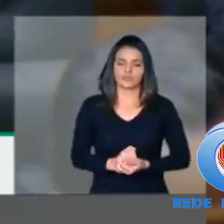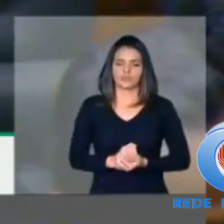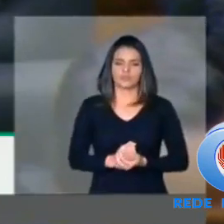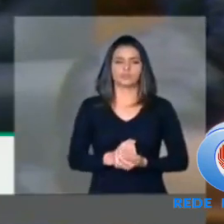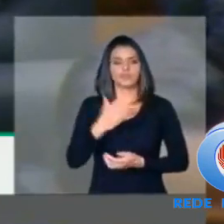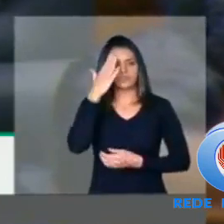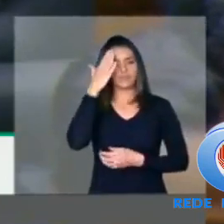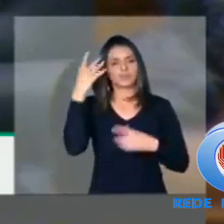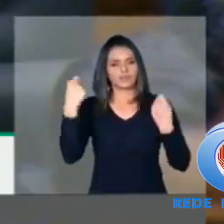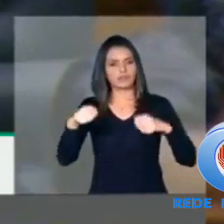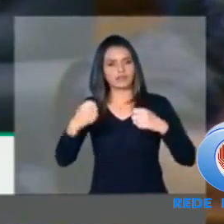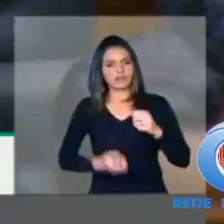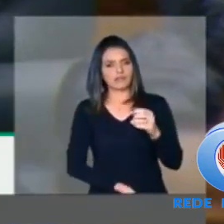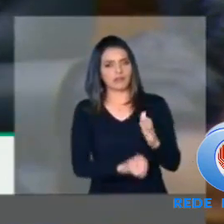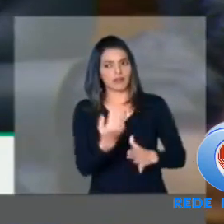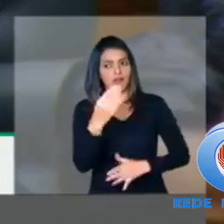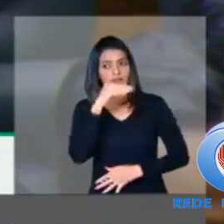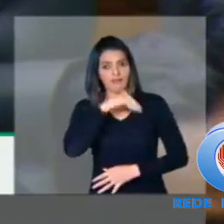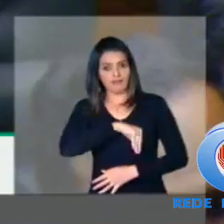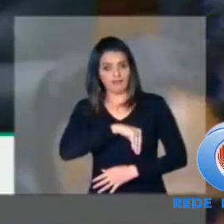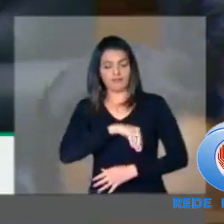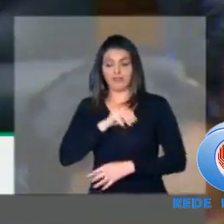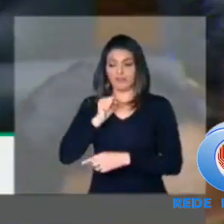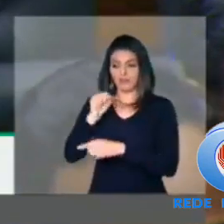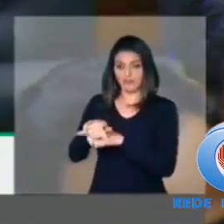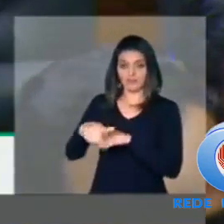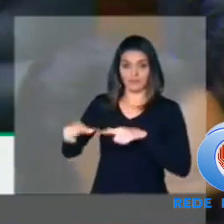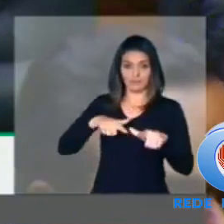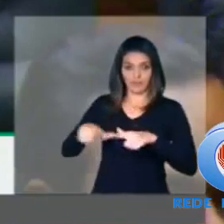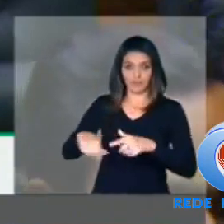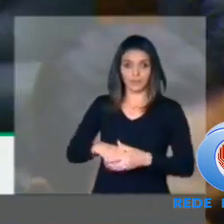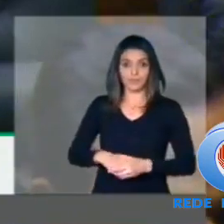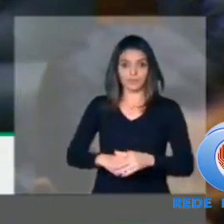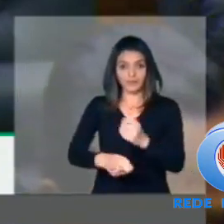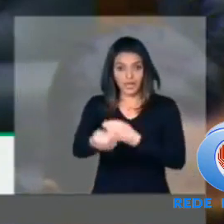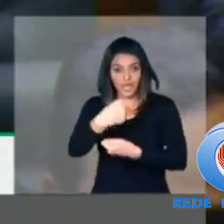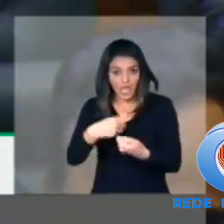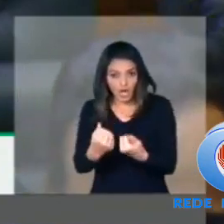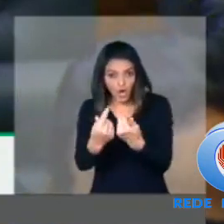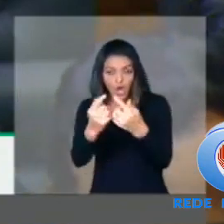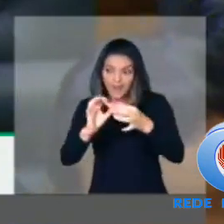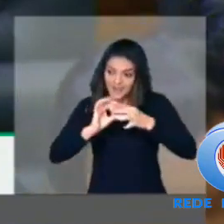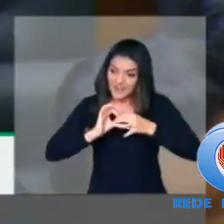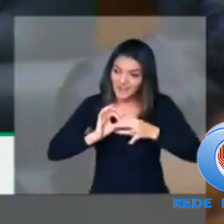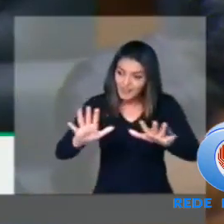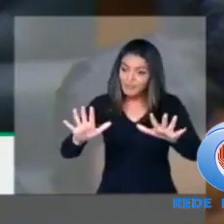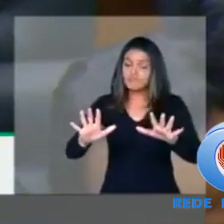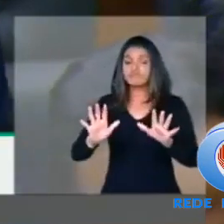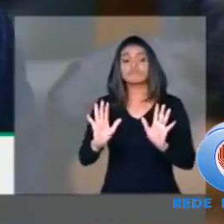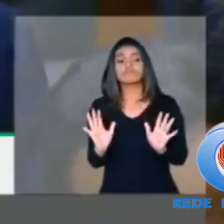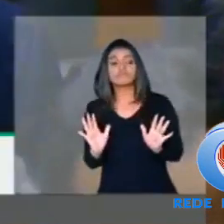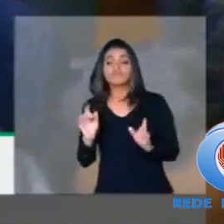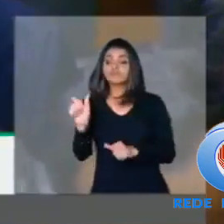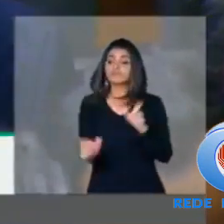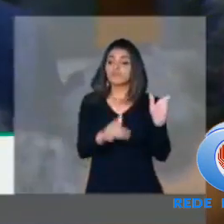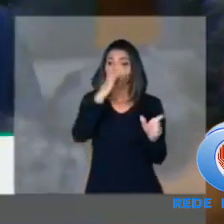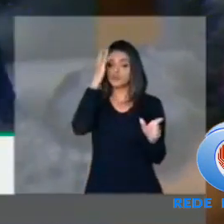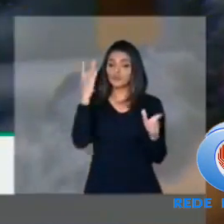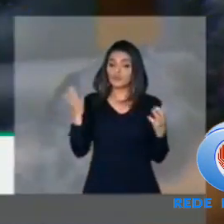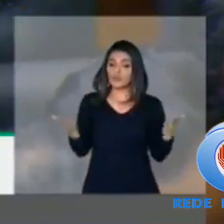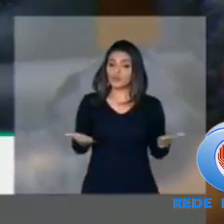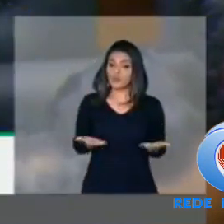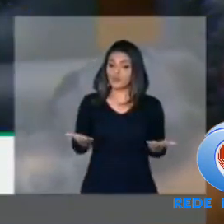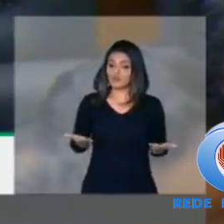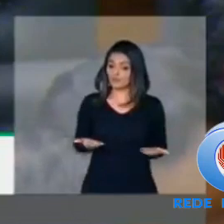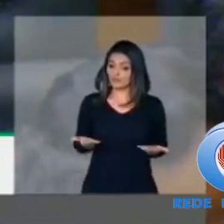necessidade da geração de emprego e renda. E a liberdade econômica vai fazer com que muitas pessoas que hoje se encontram na condição